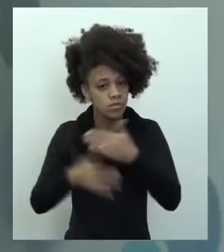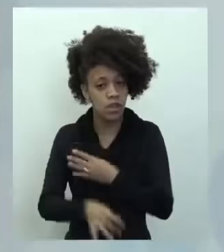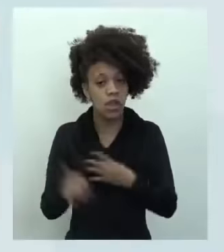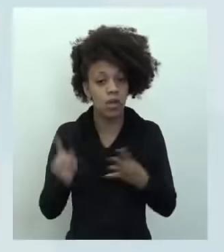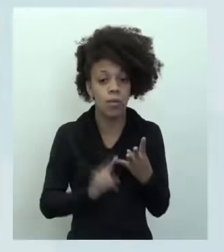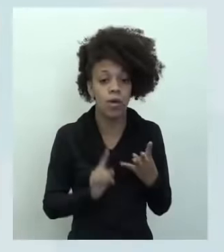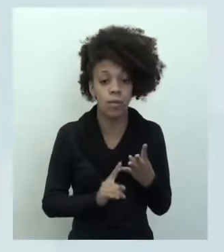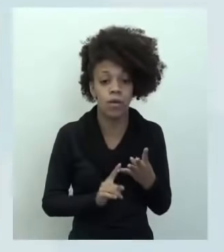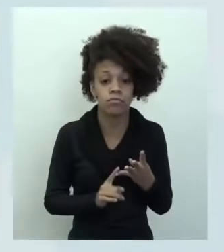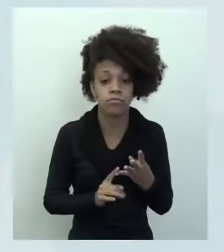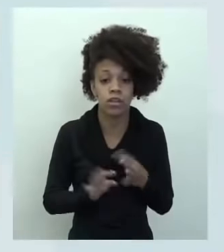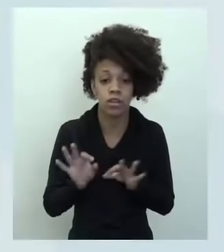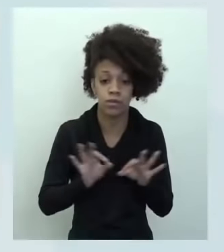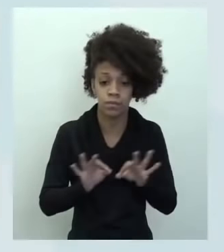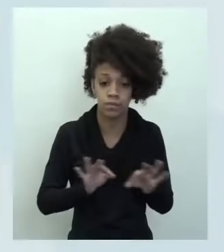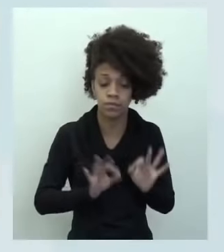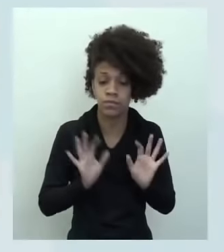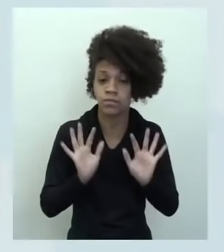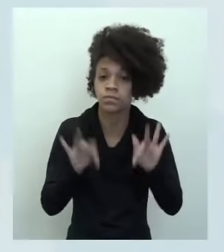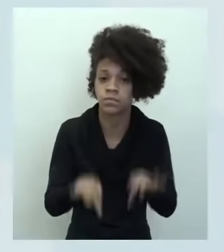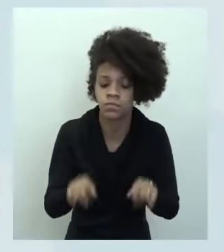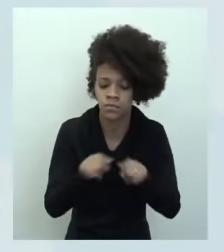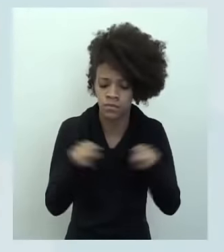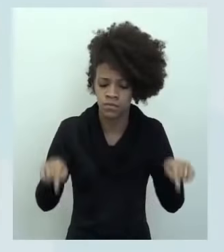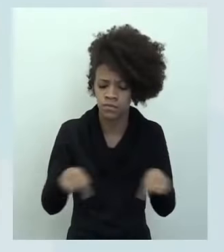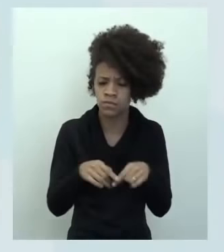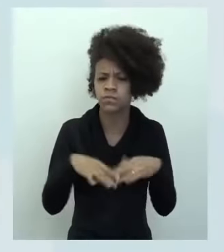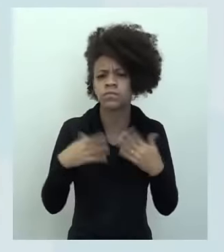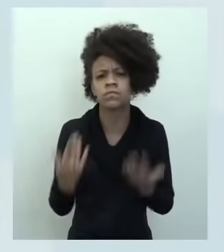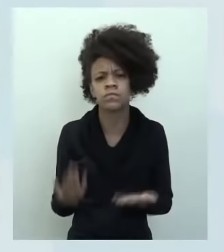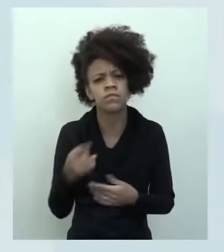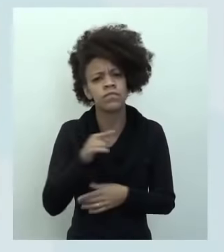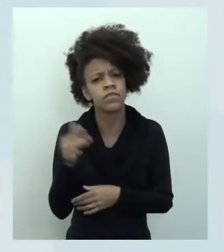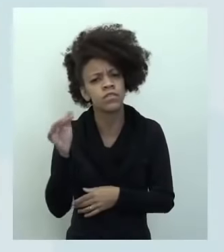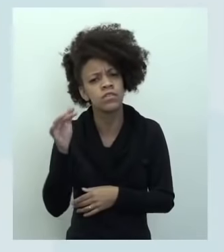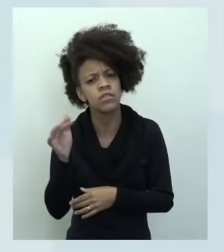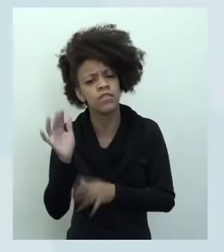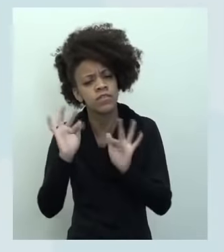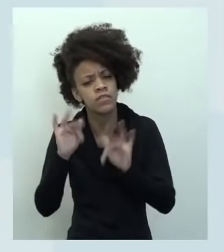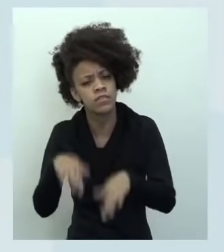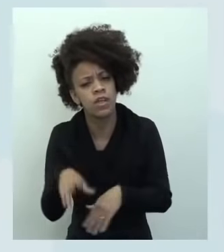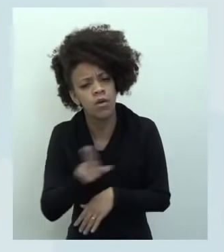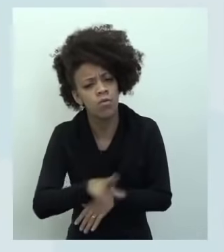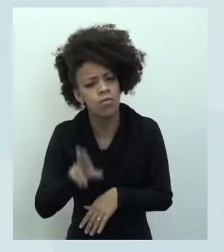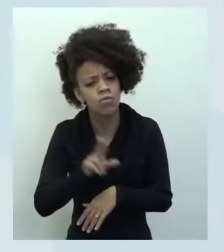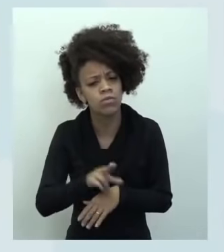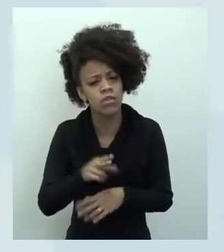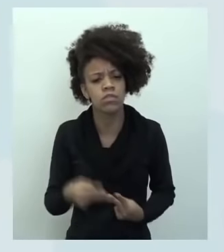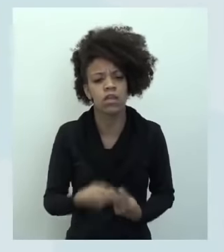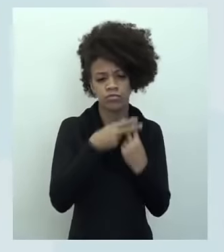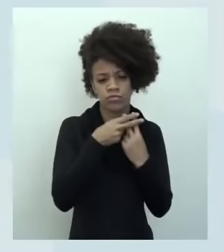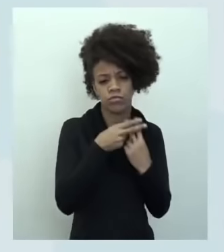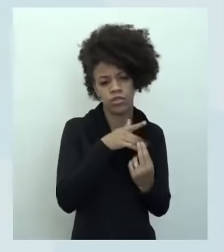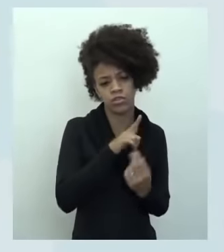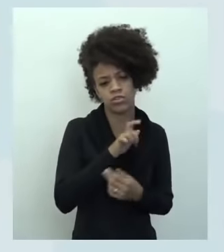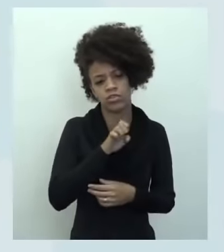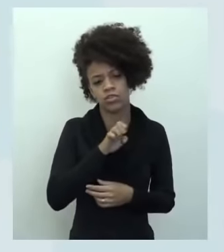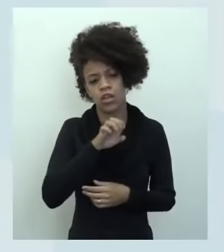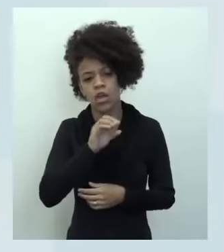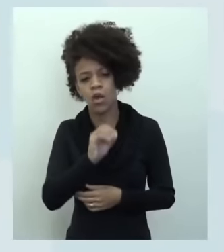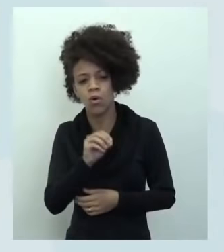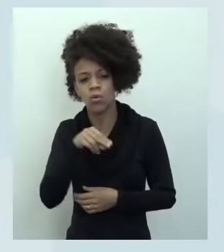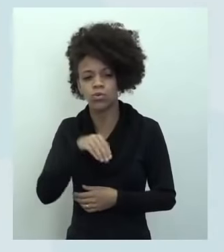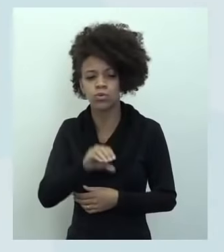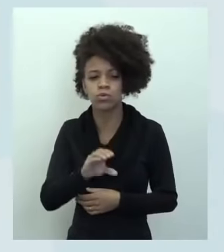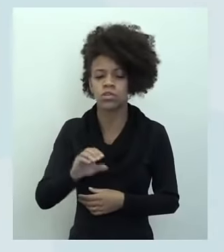etapa, montagem e finalização da maquete. Quando vocês finalizarem a maquete, utilize essa hashtag GEL, né, no